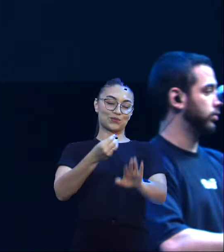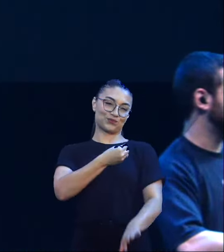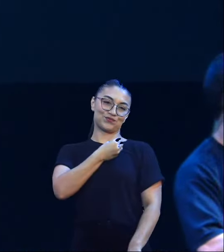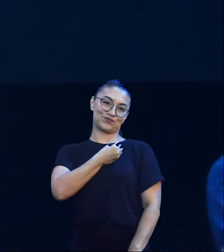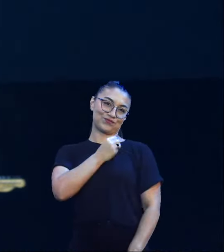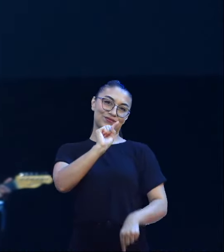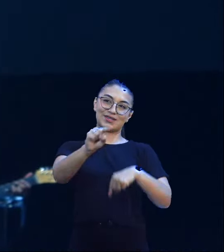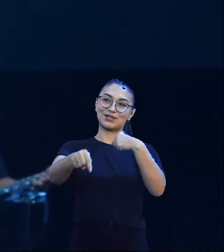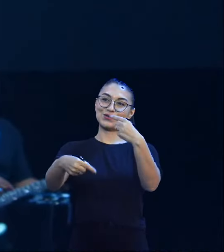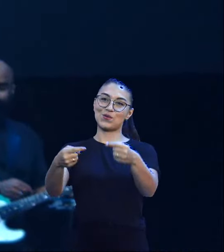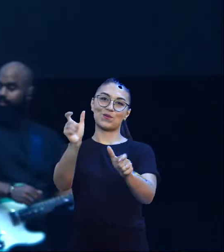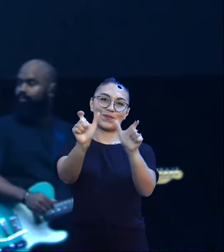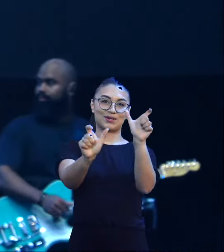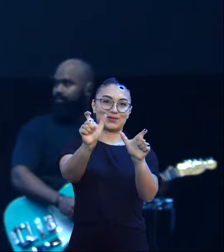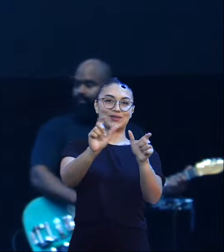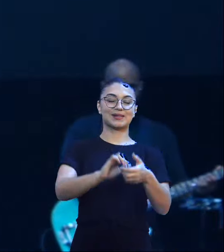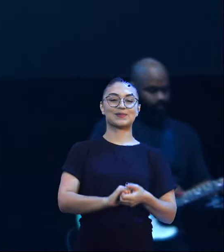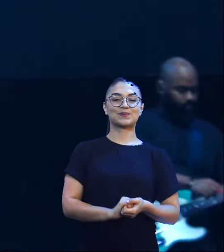Sabe,